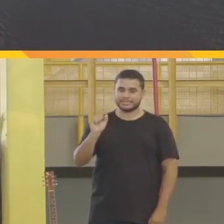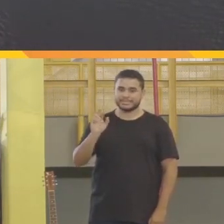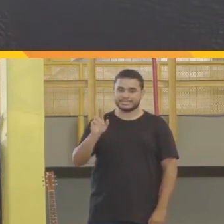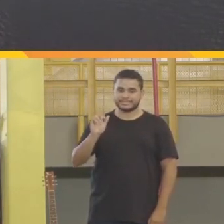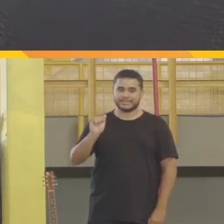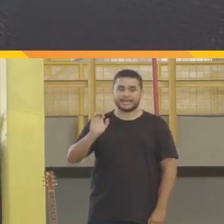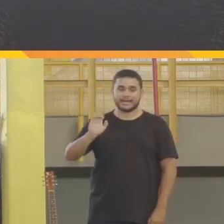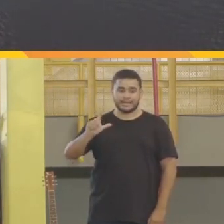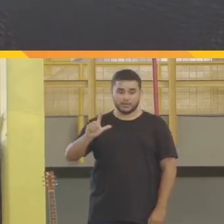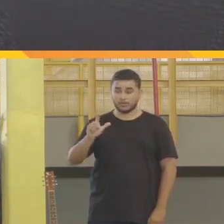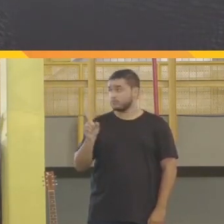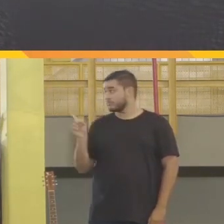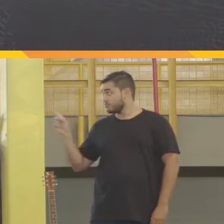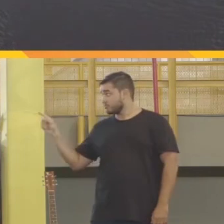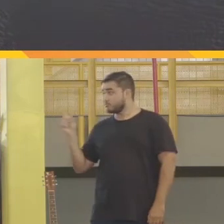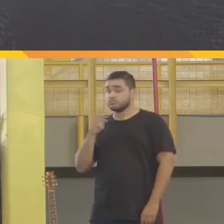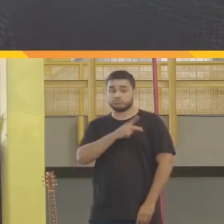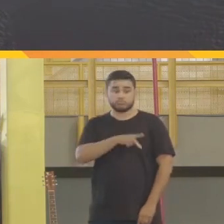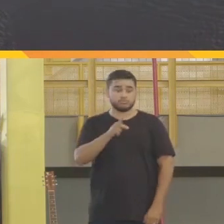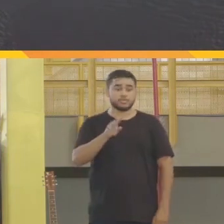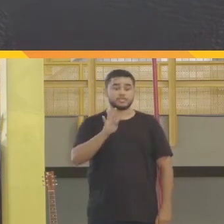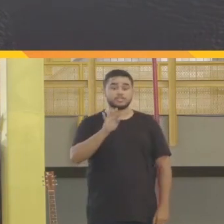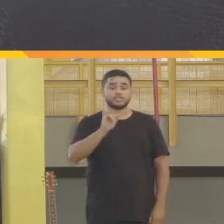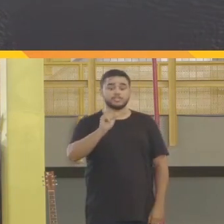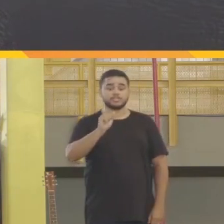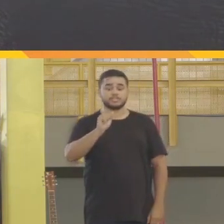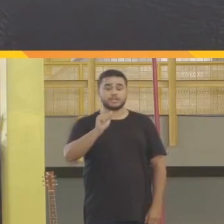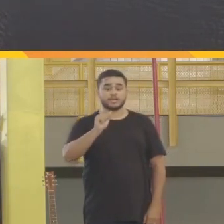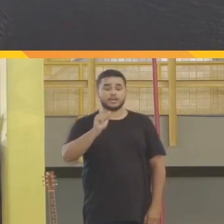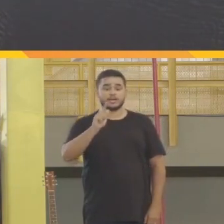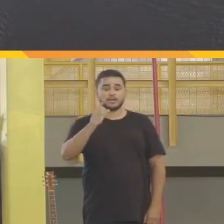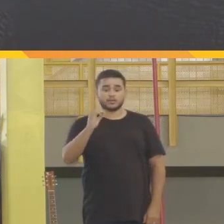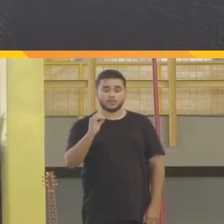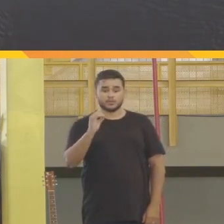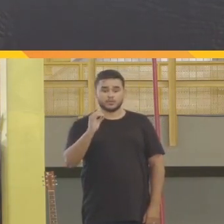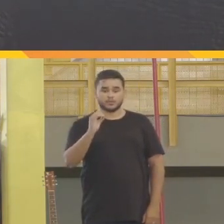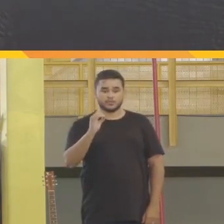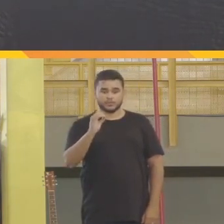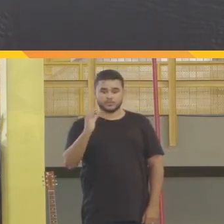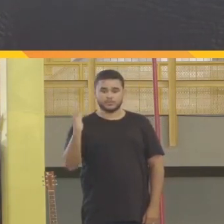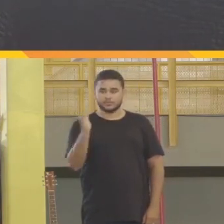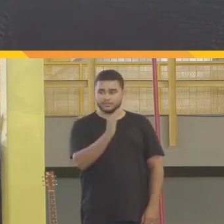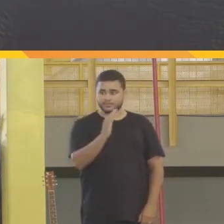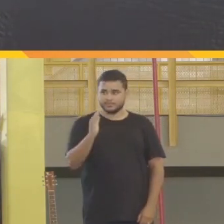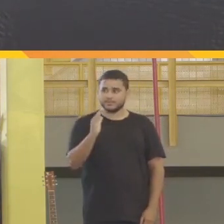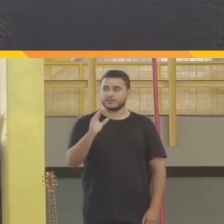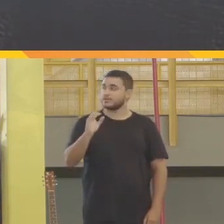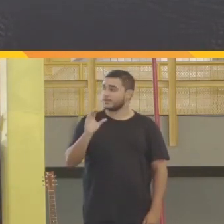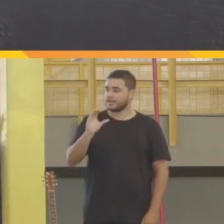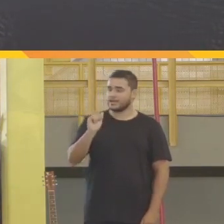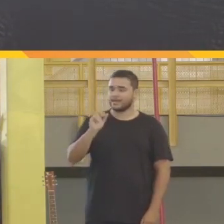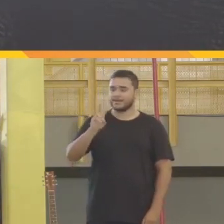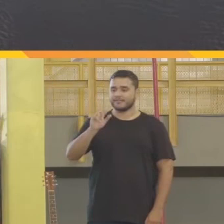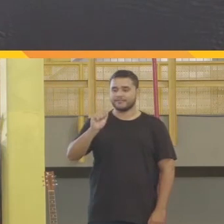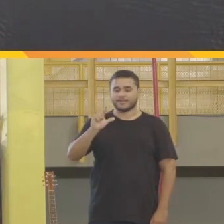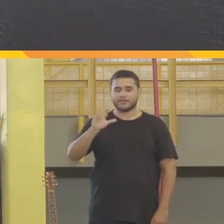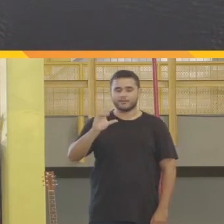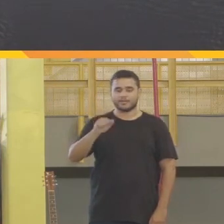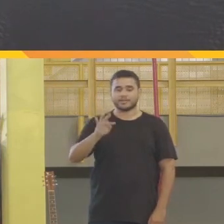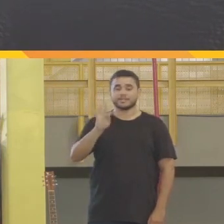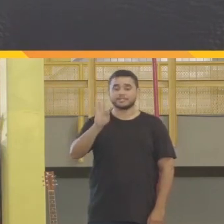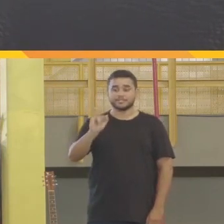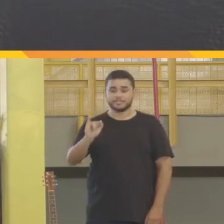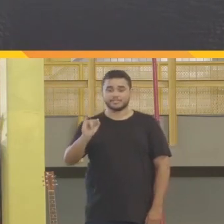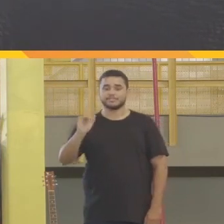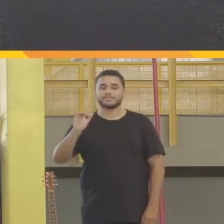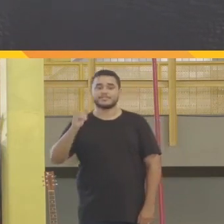Thiago Cavalcante 747, é isso? 787. Eu pensei que era o Boeing 787, depois eu te digo por quê. Tá bom. No